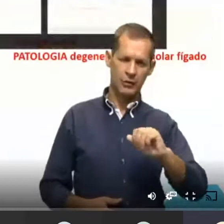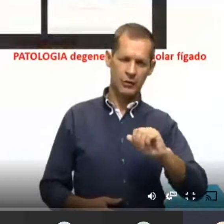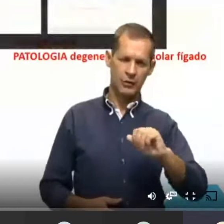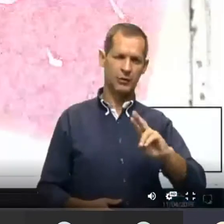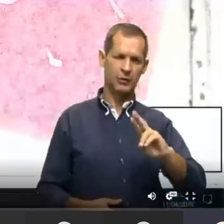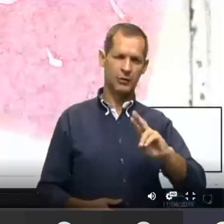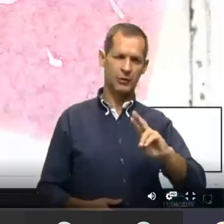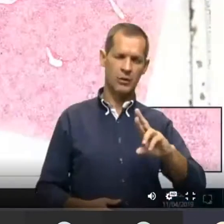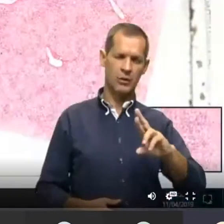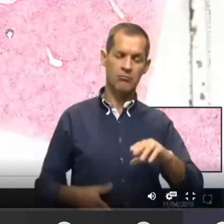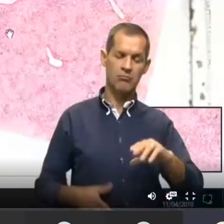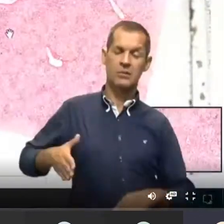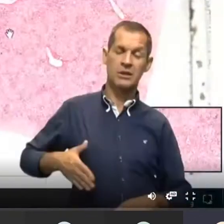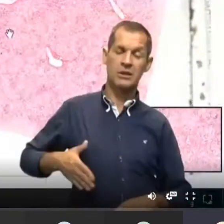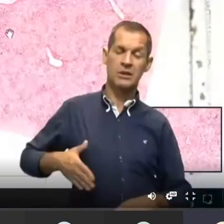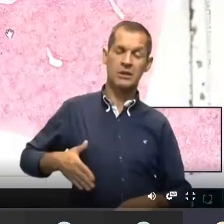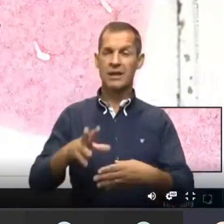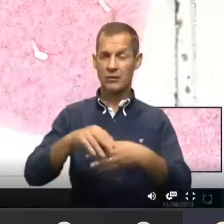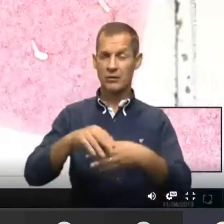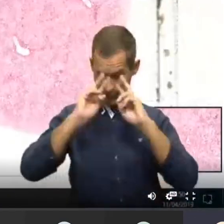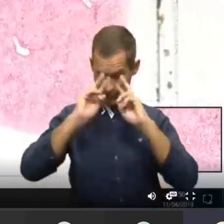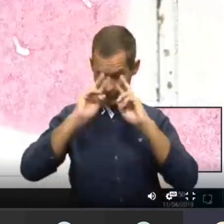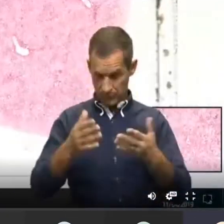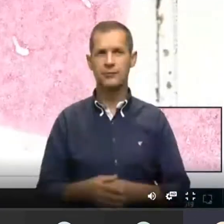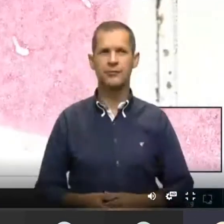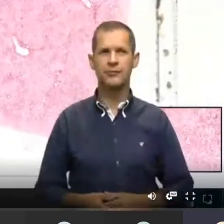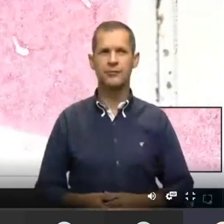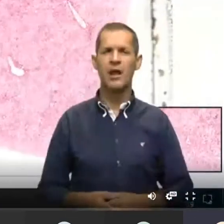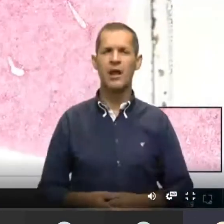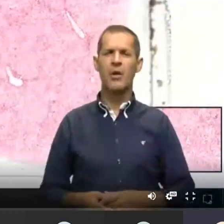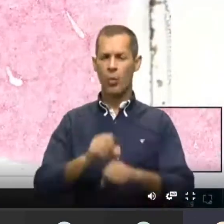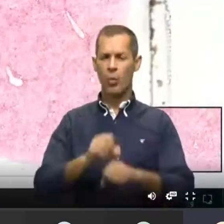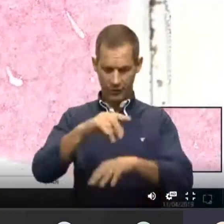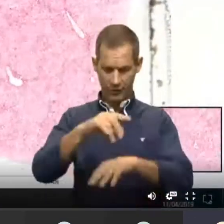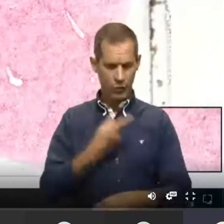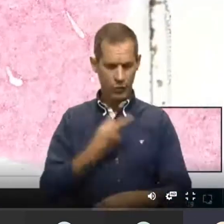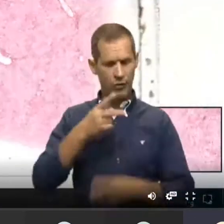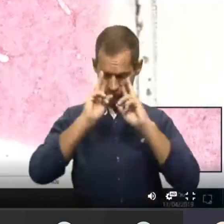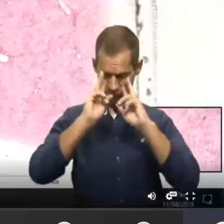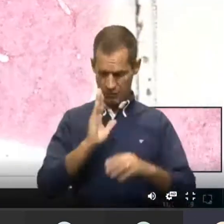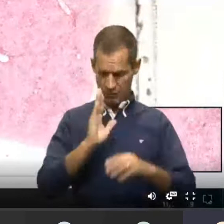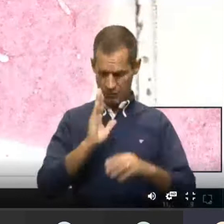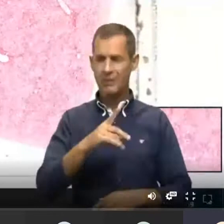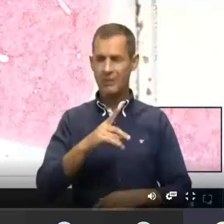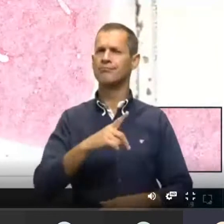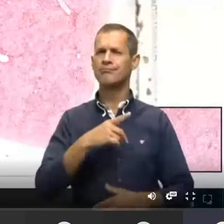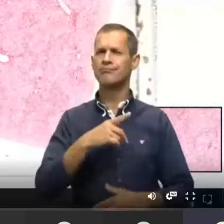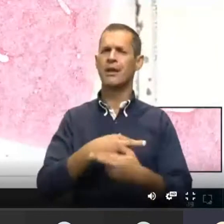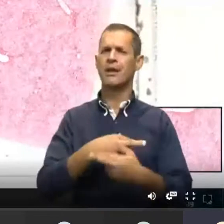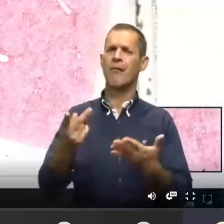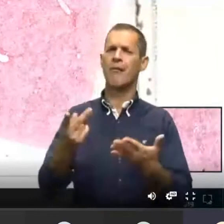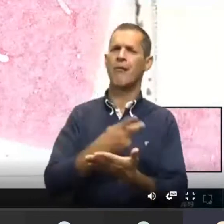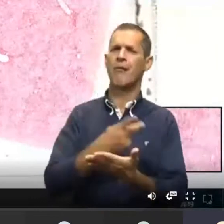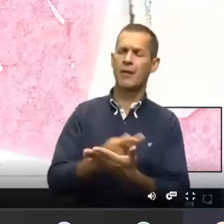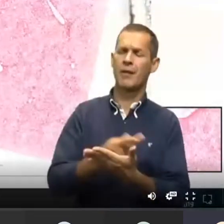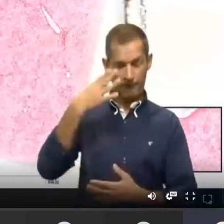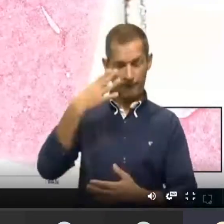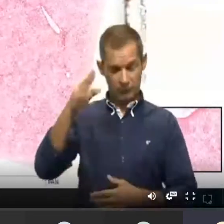em patologia. Então, observando a lâmina, a gente já vê que tem alguma coisa